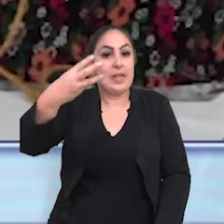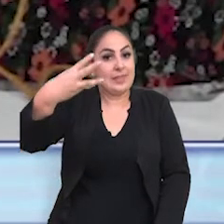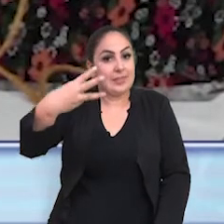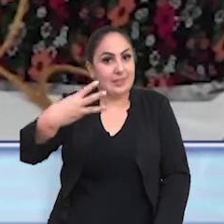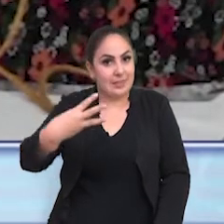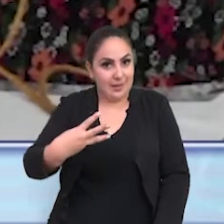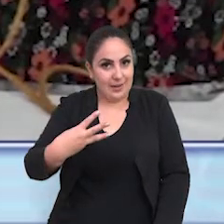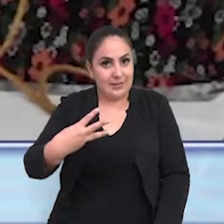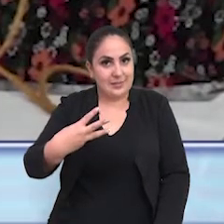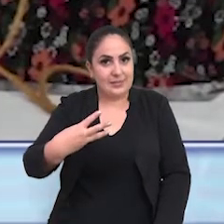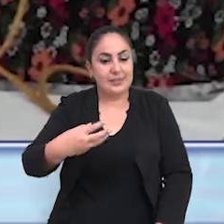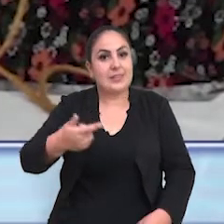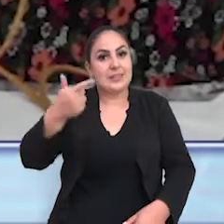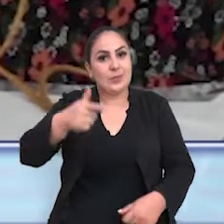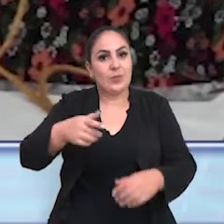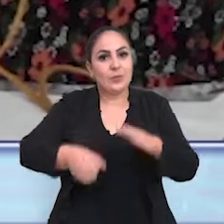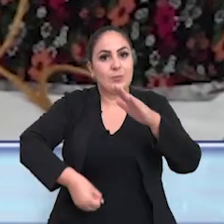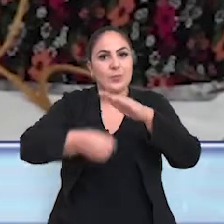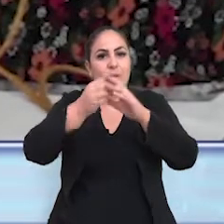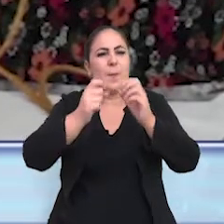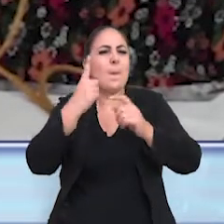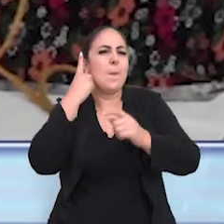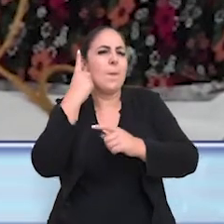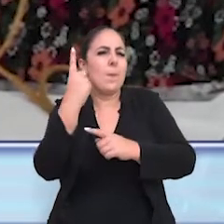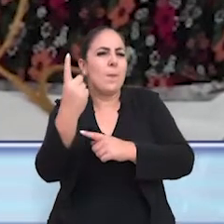2, 3.